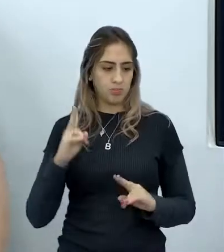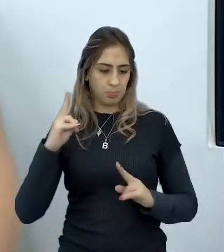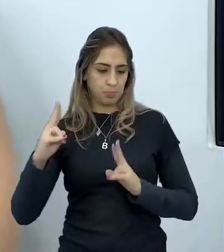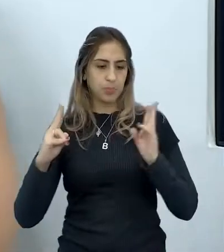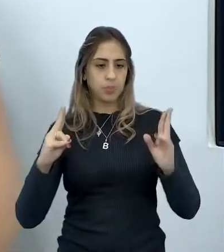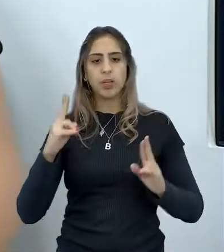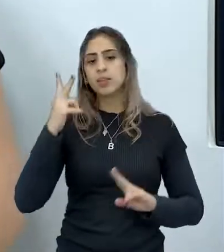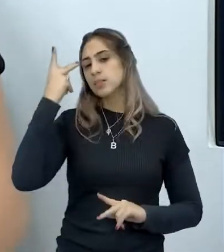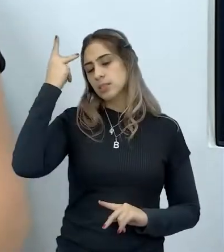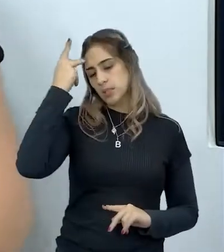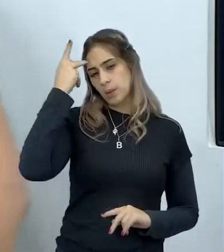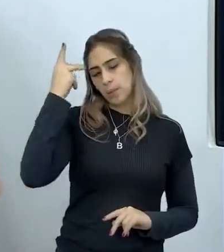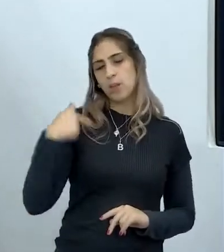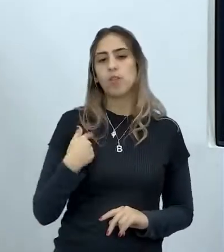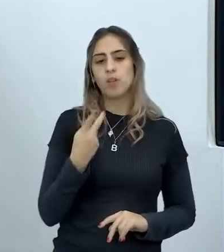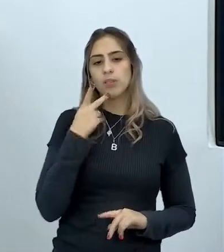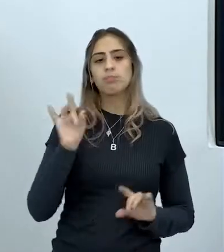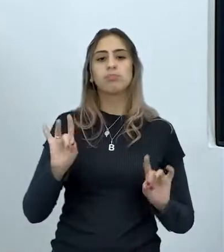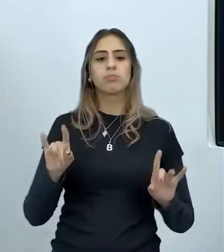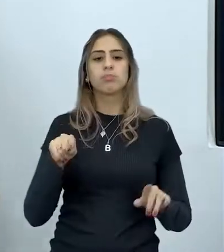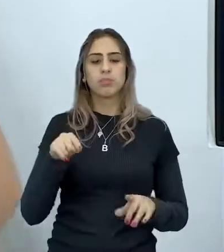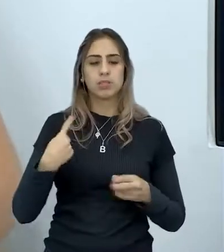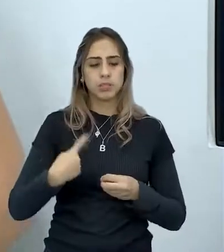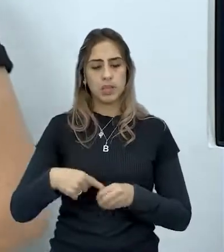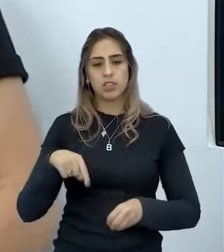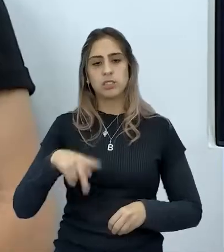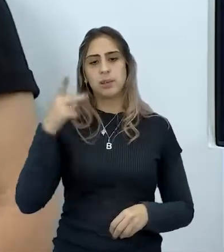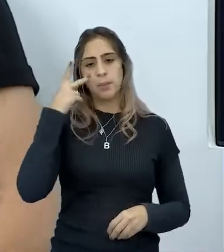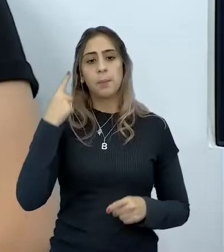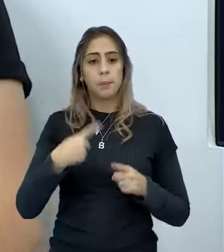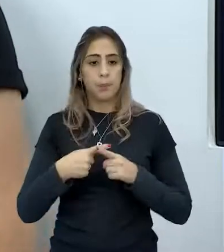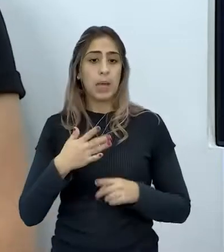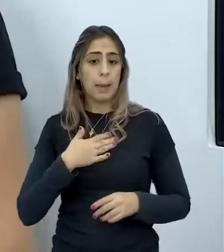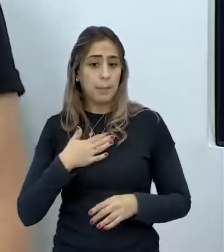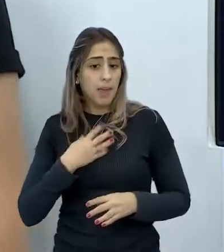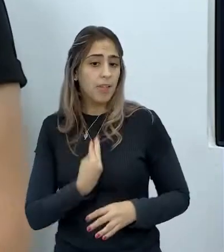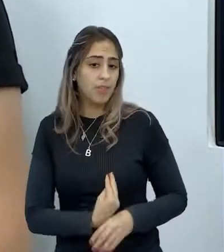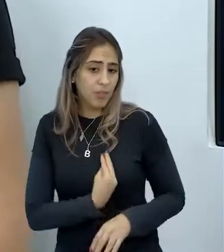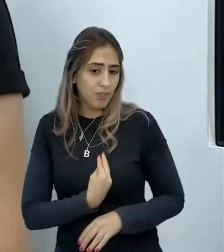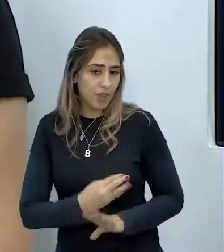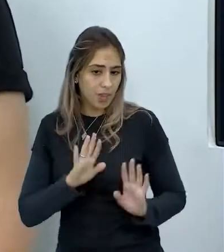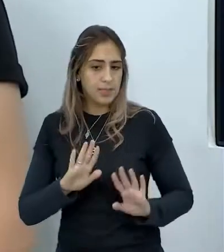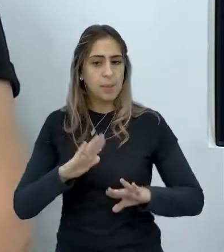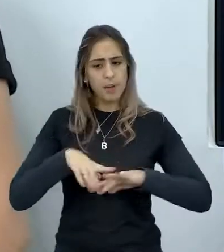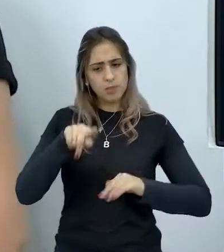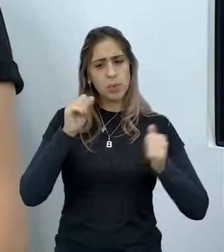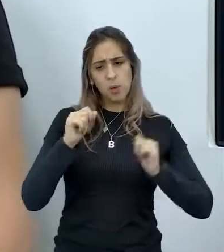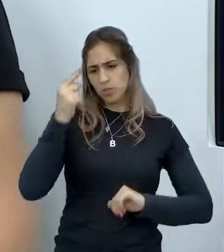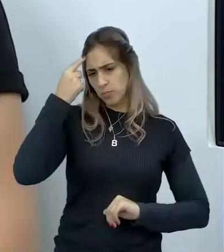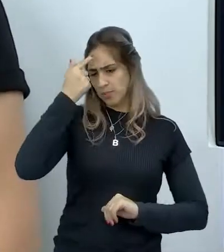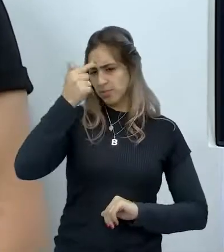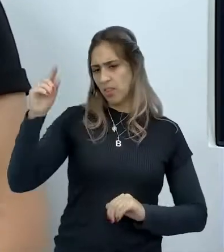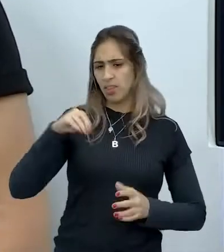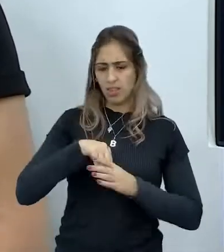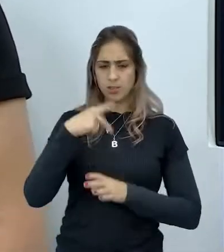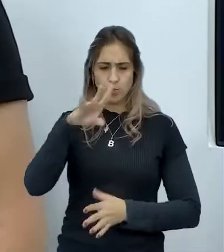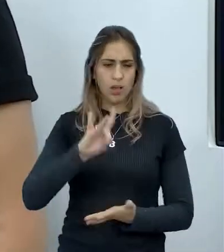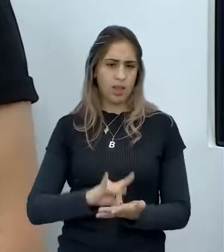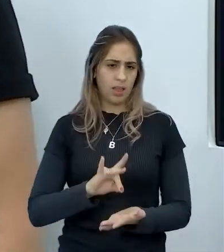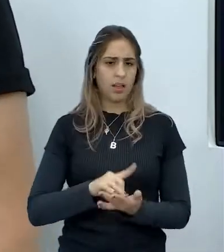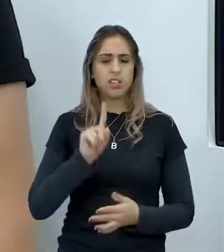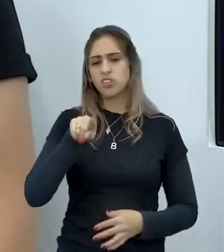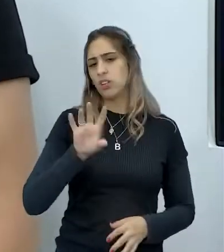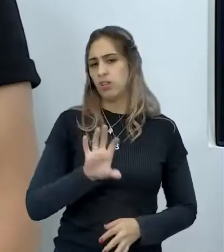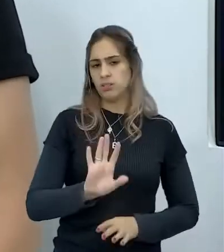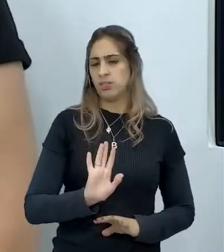São Paulo. Eu vou falar mais especificamente da cidade de São Paulo, porque é a minha vivência, né? Mas isso você pode pensar dentro da sua realidade, que é